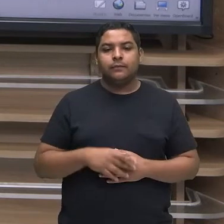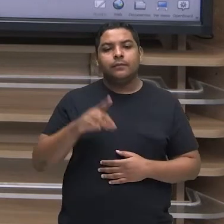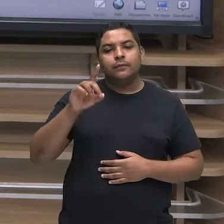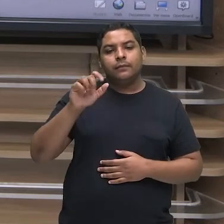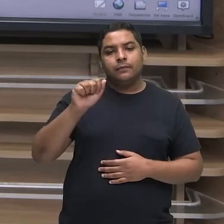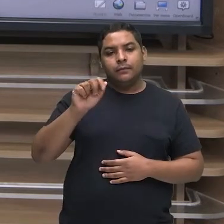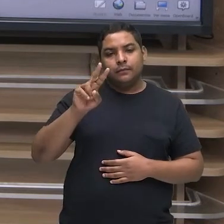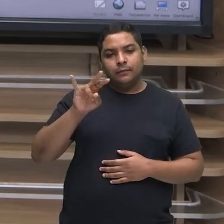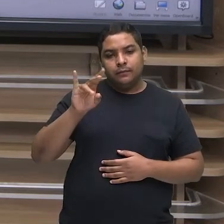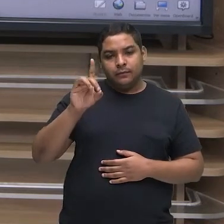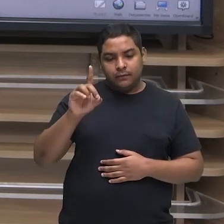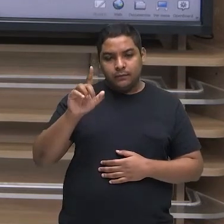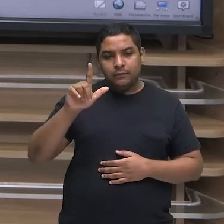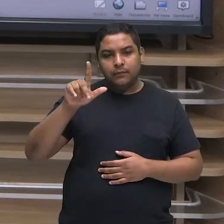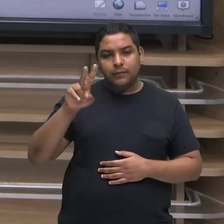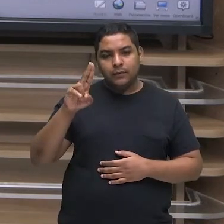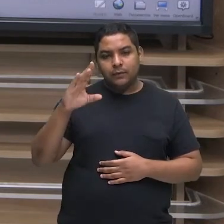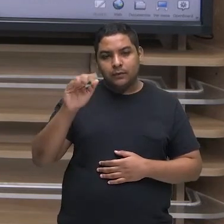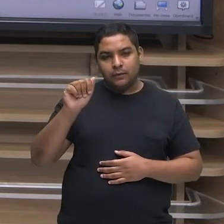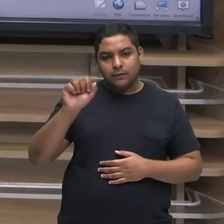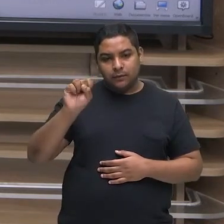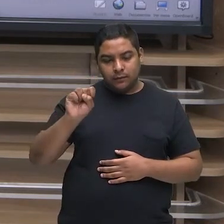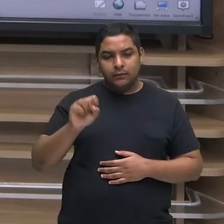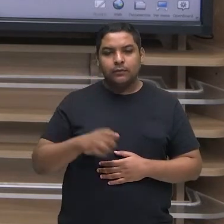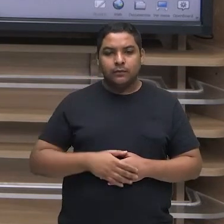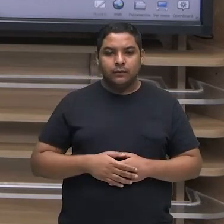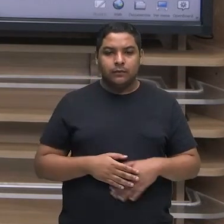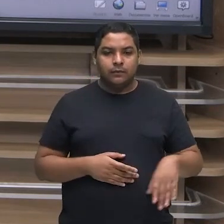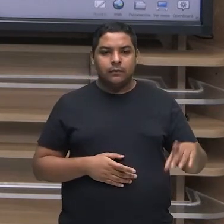letra B. Moza